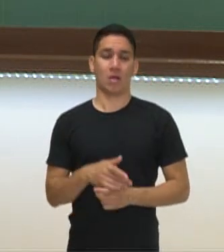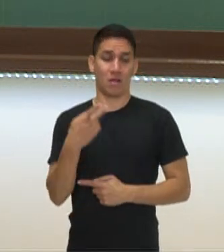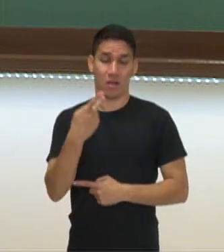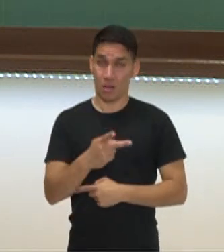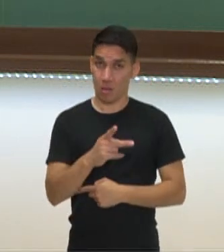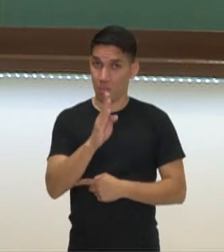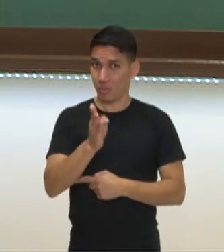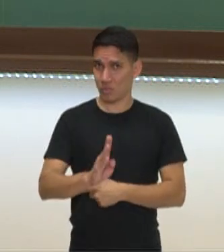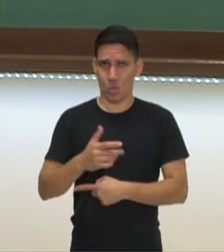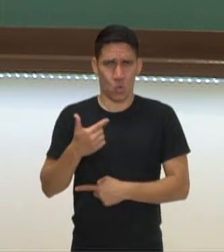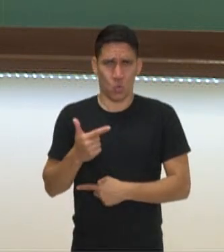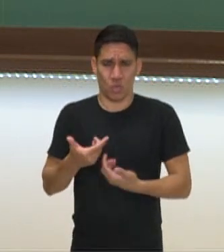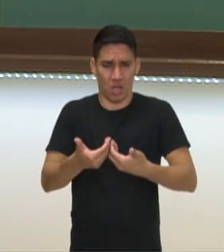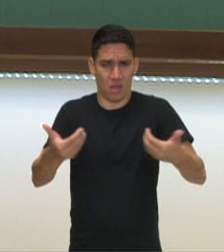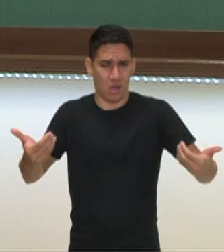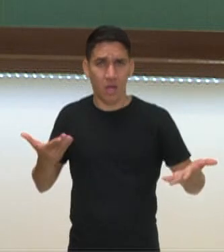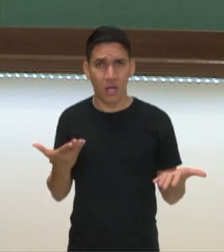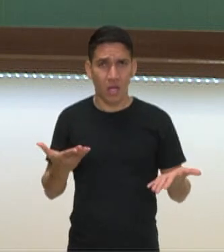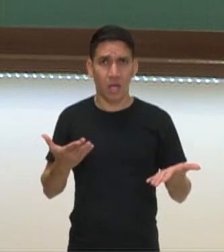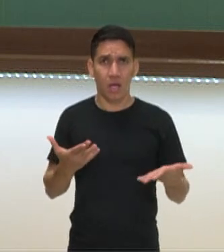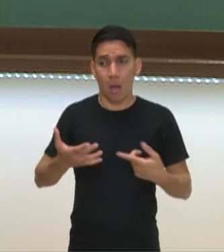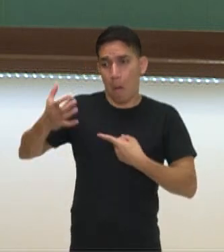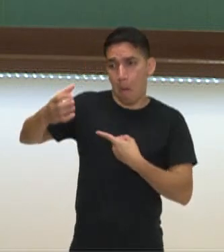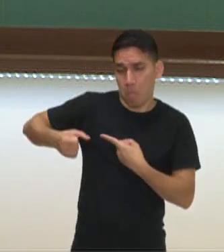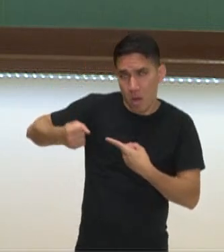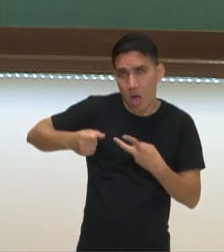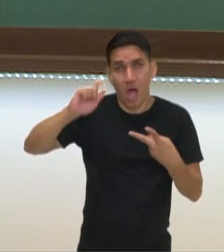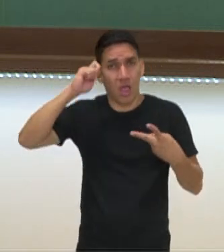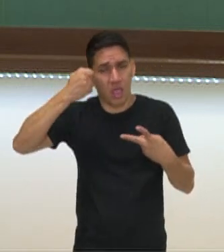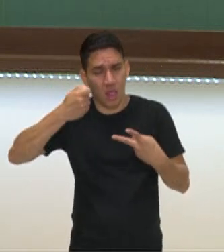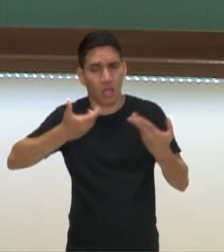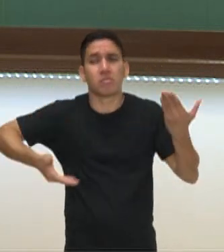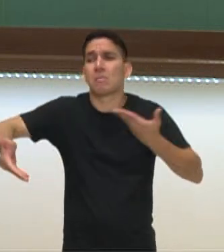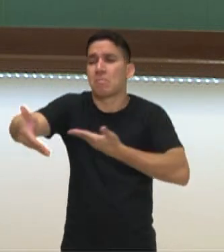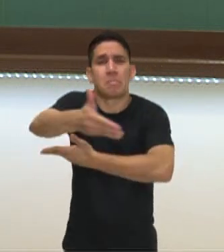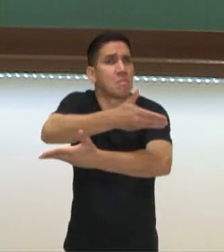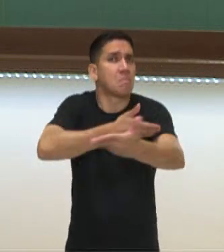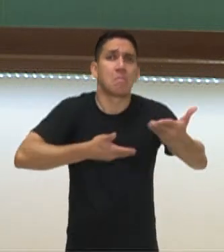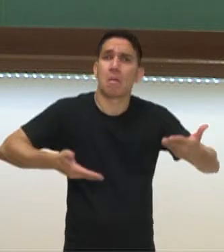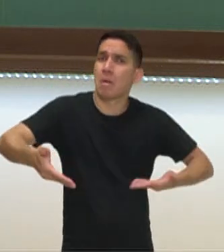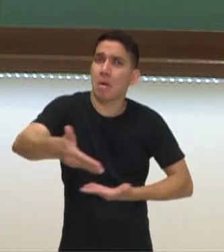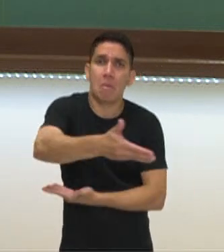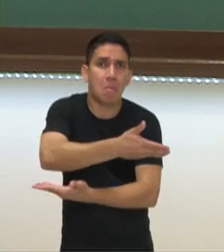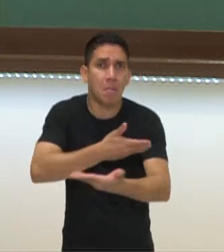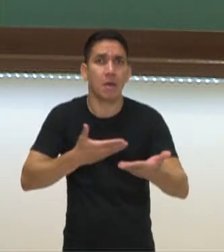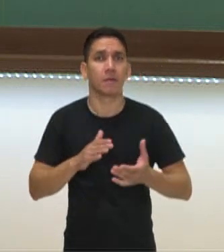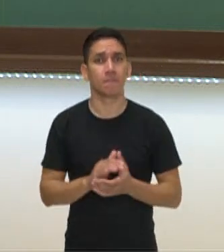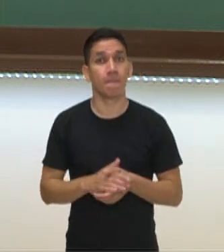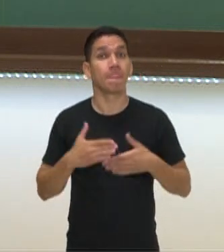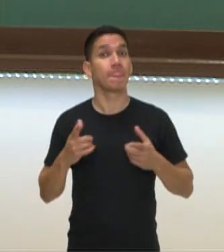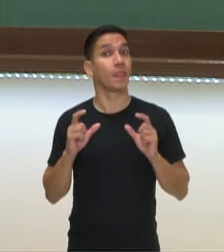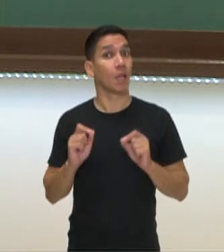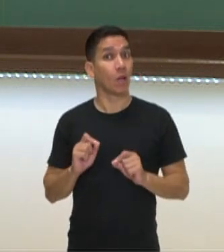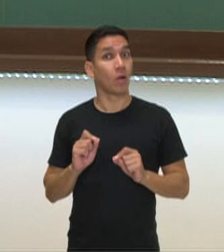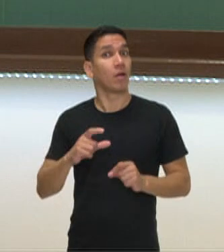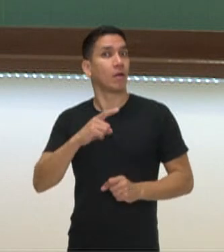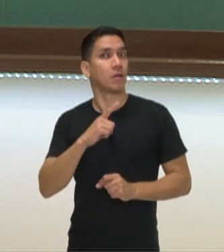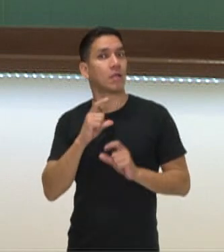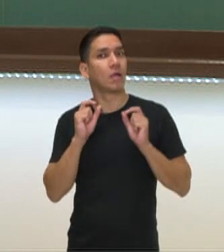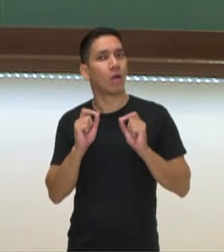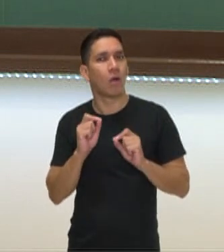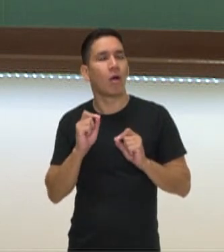racial, brancos e negros, né, convivem, conversam, Então, havia um